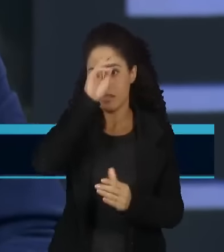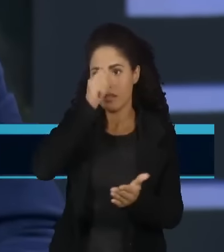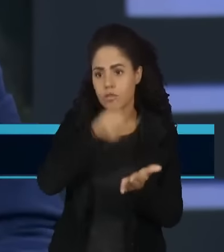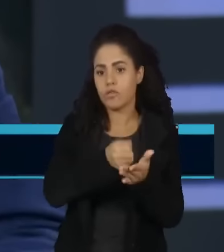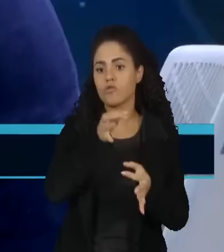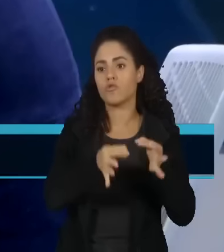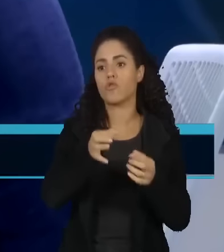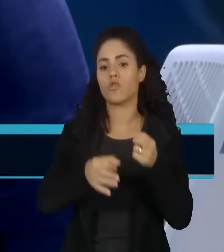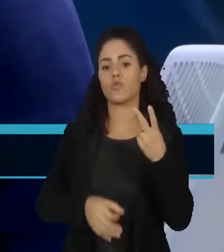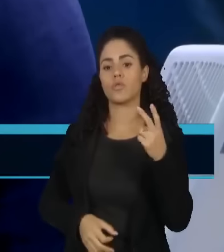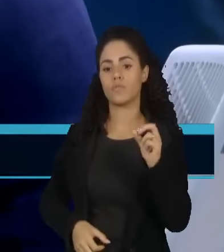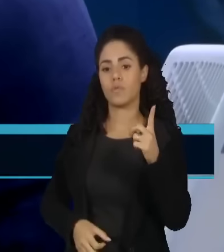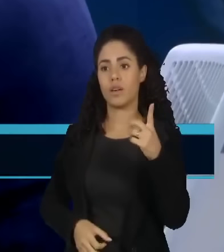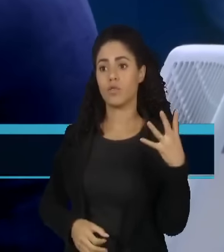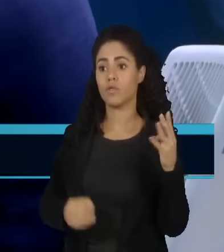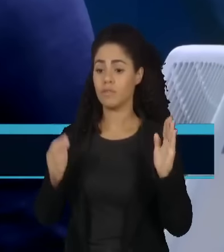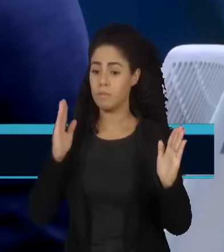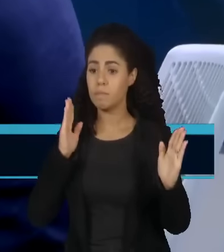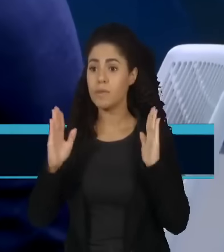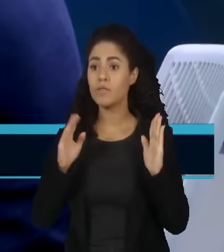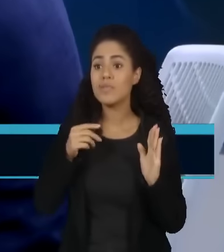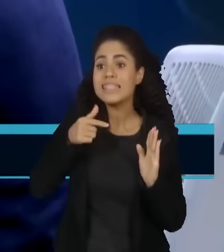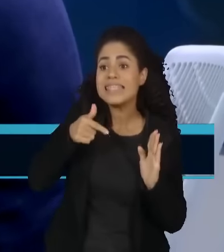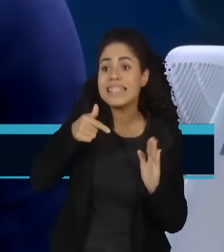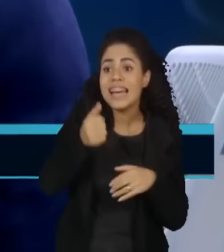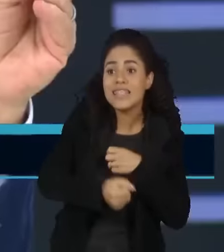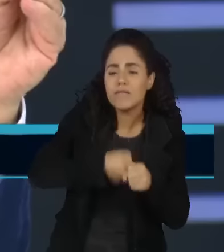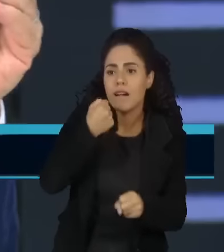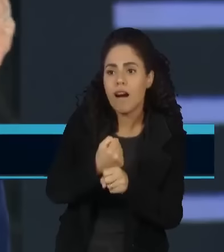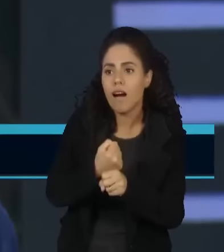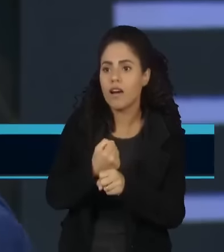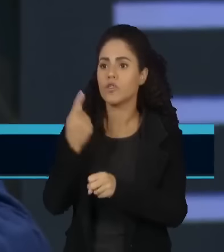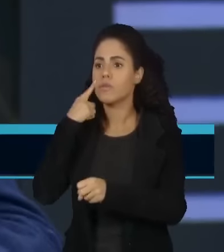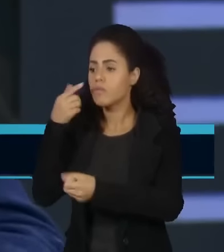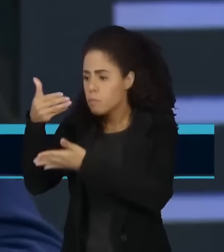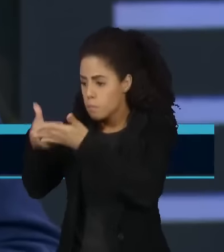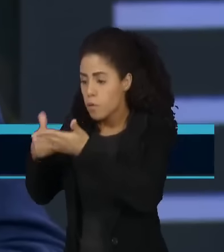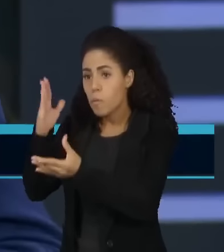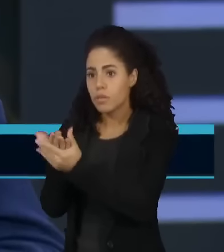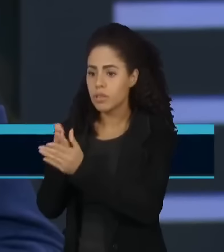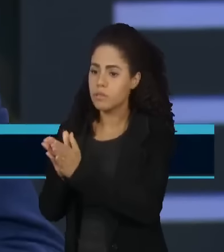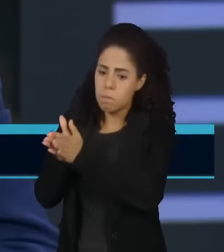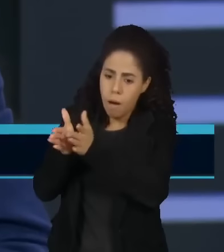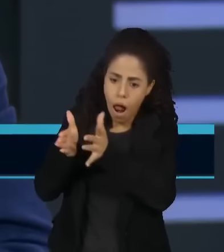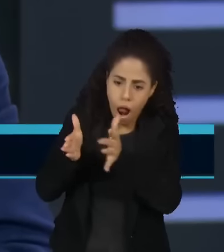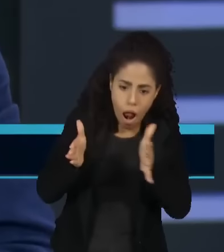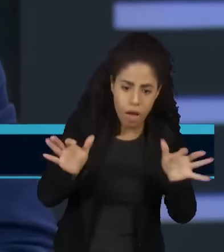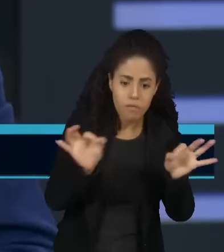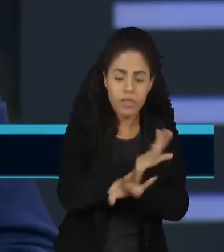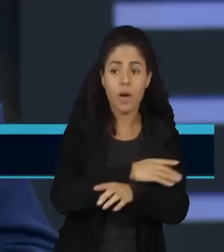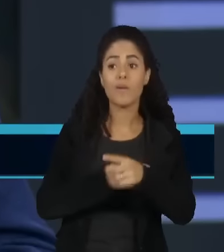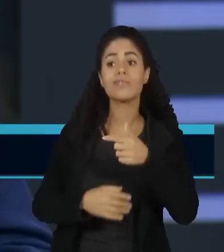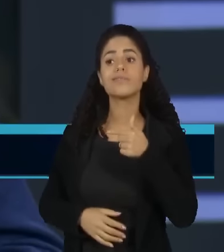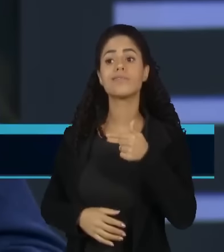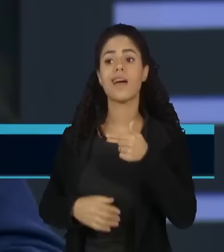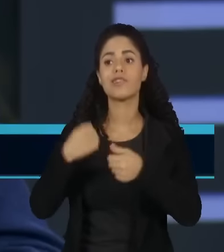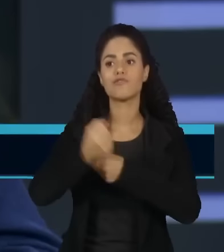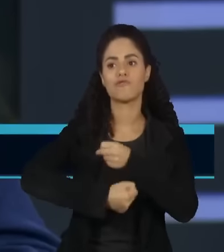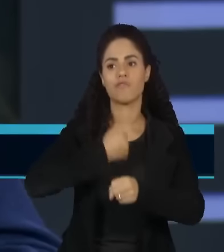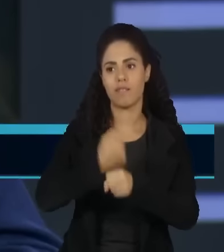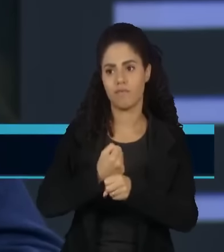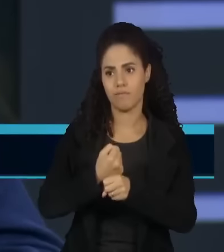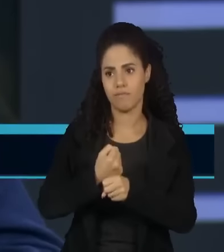julgados em 2014. Portanto, 7 anos entre o recebimento e o término do processo. Alguém que imagina que isso vai terminar em